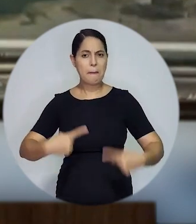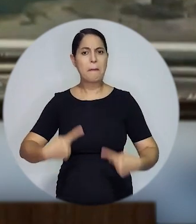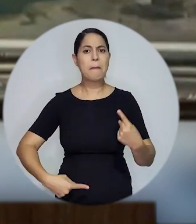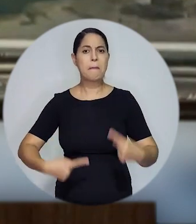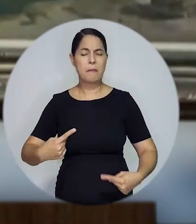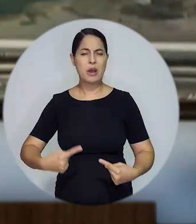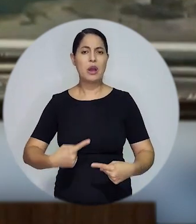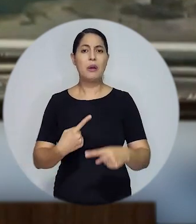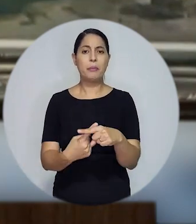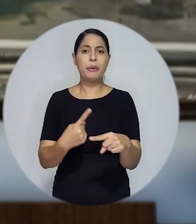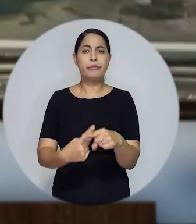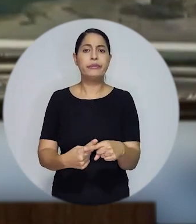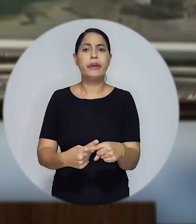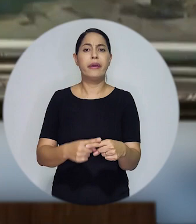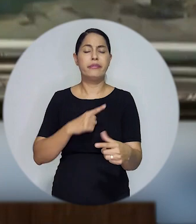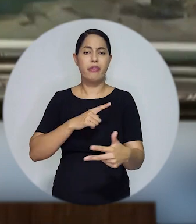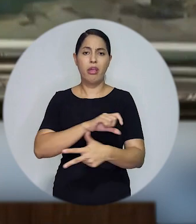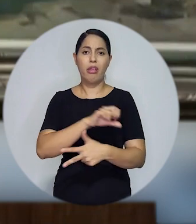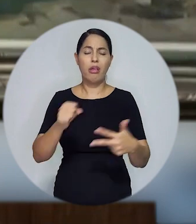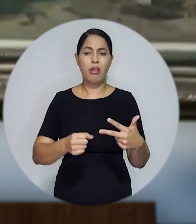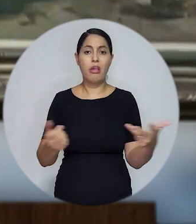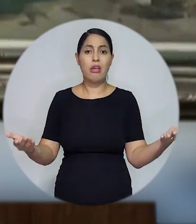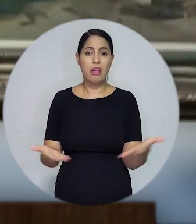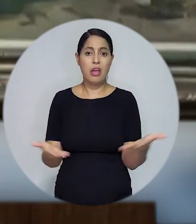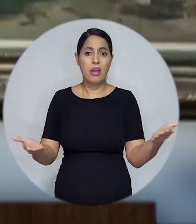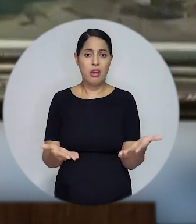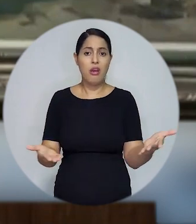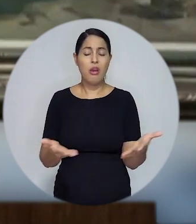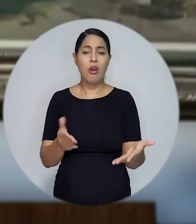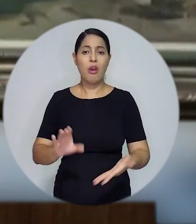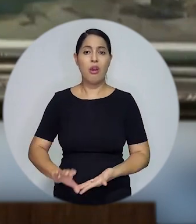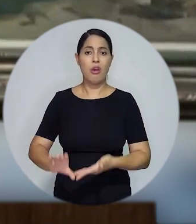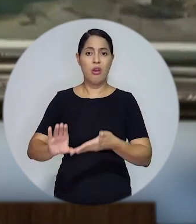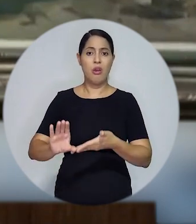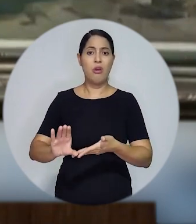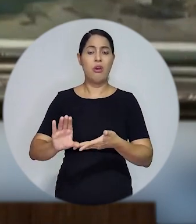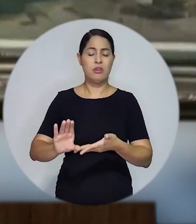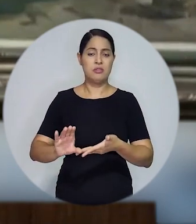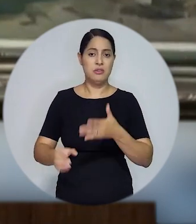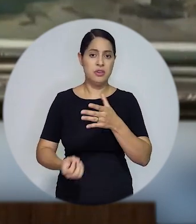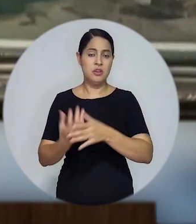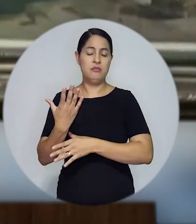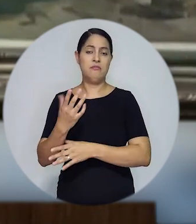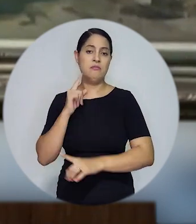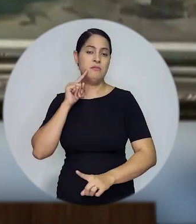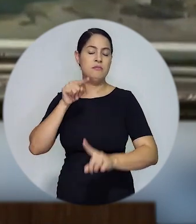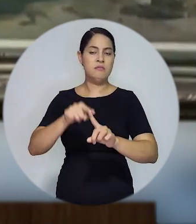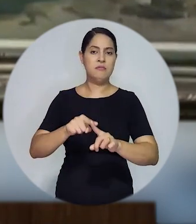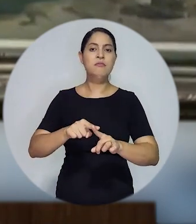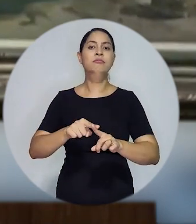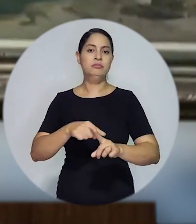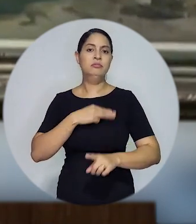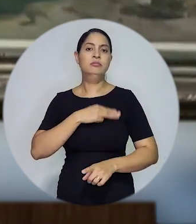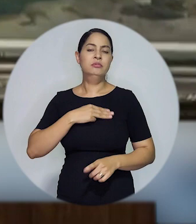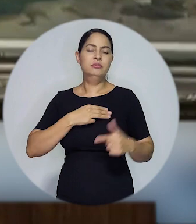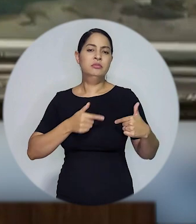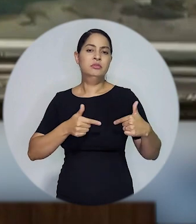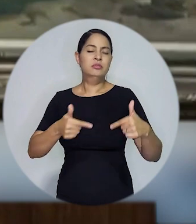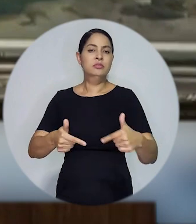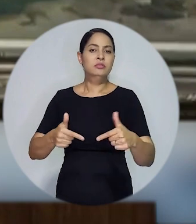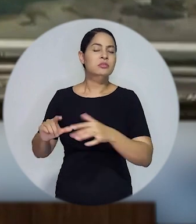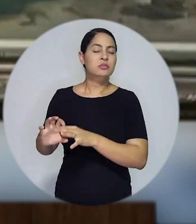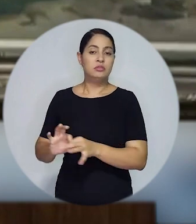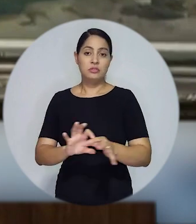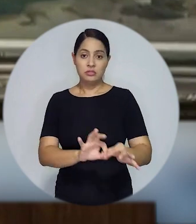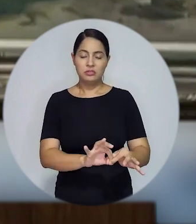deve ser amplamente debatido no âmbito de todas as instâncias e agora com a instalação do nosso Conselho, com também uma missão